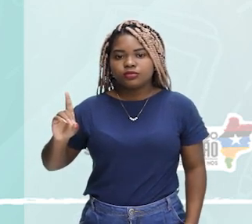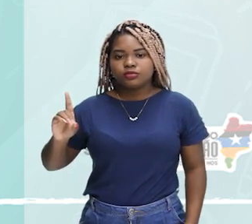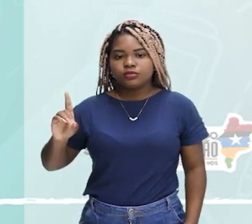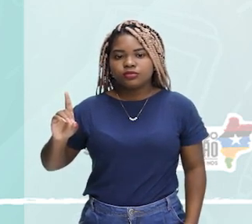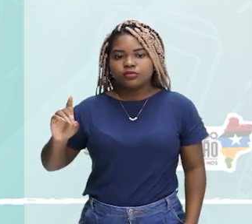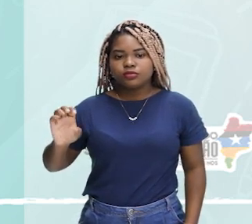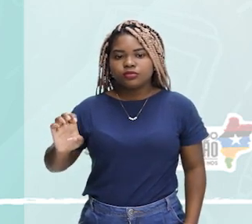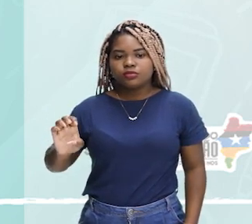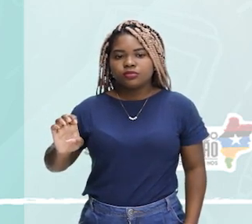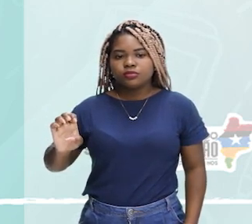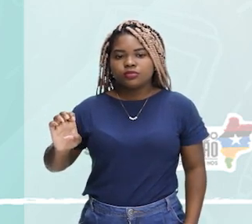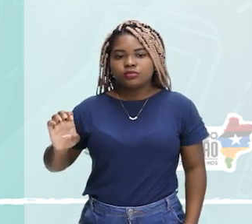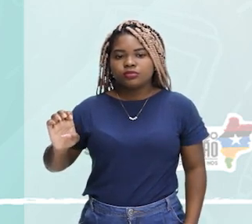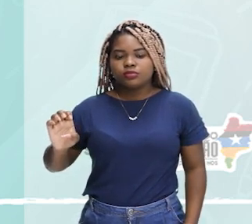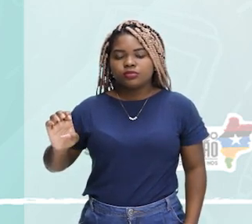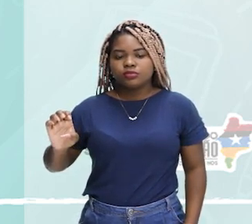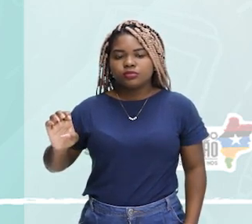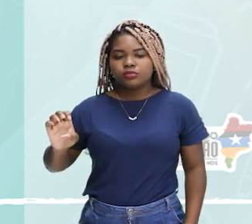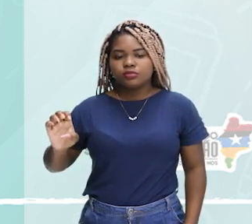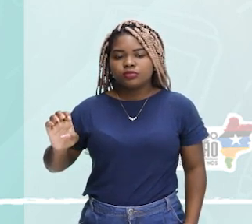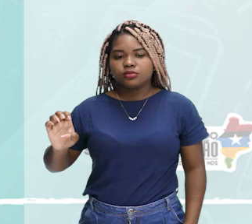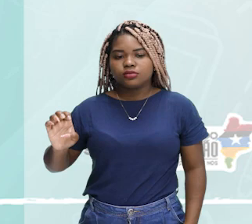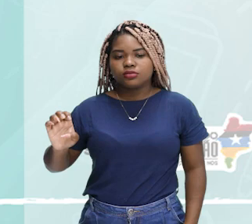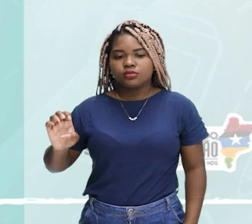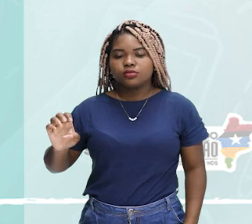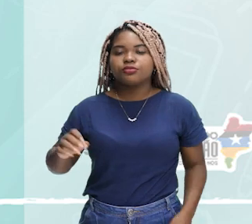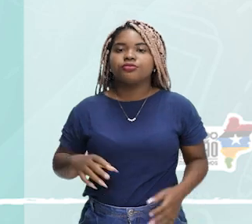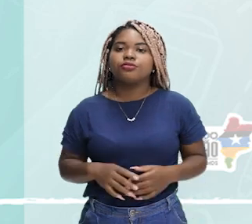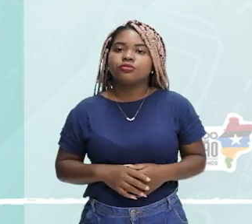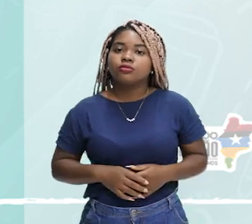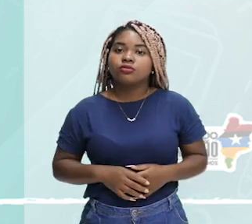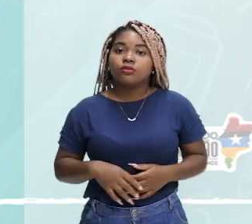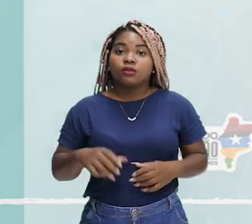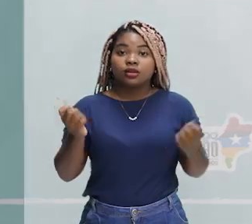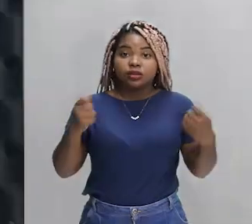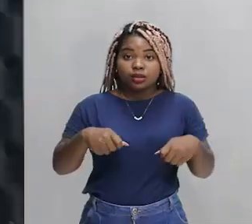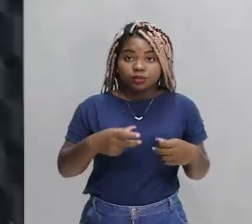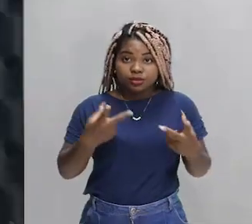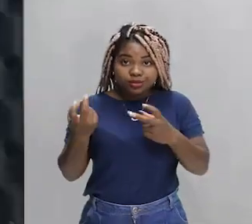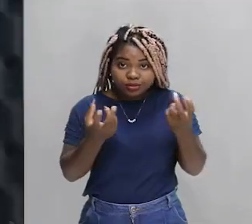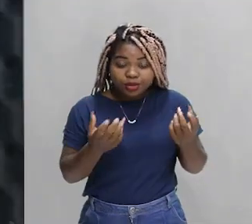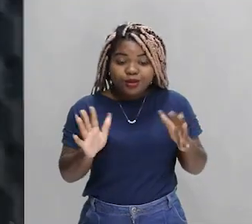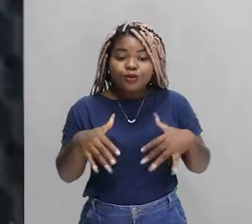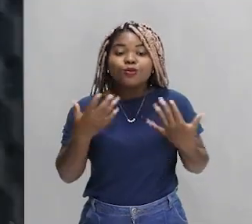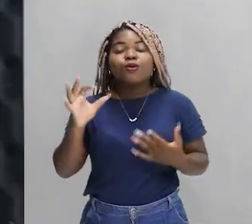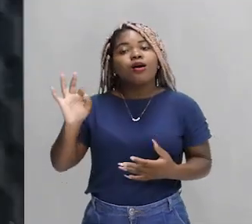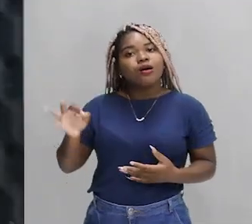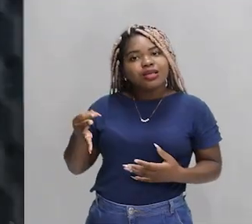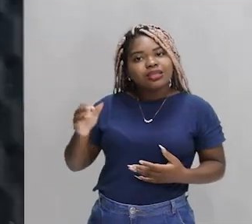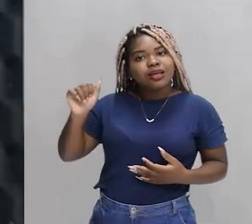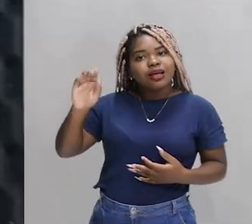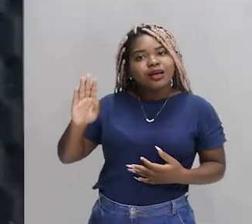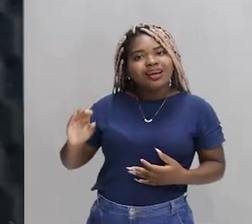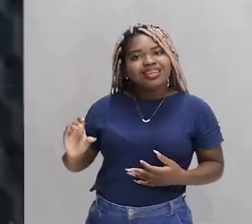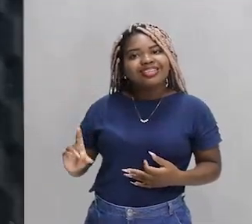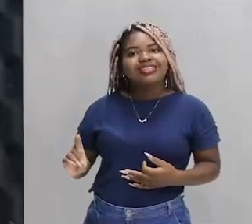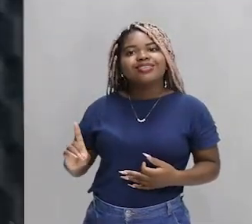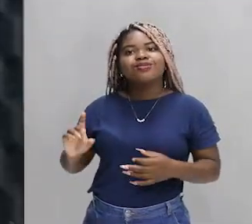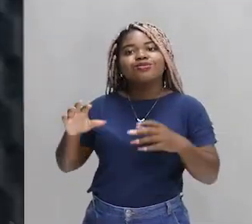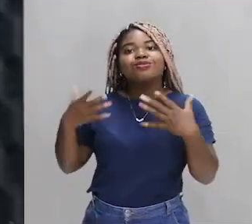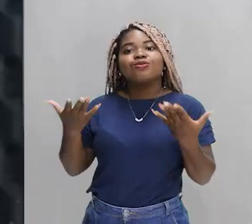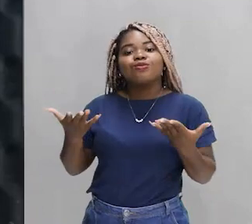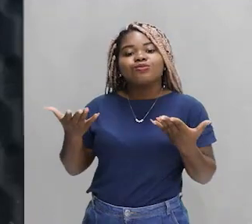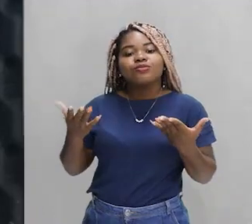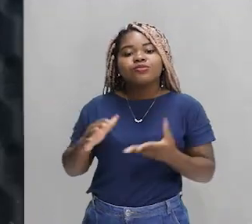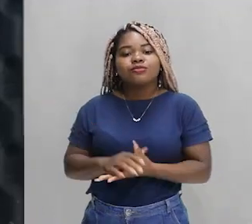bônus. E letra E, ônus, até, inglês. Conseguiram identificar Qual é a opção que segue a mesma regra de